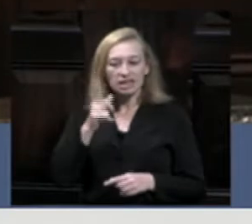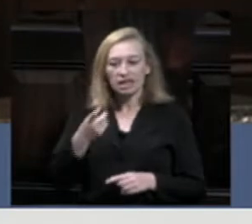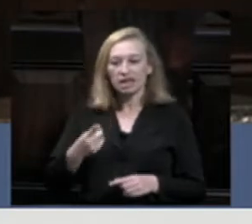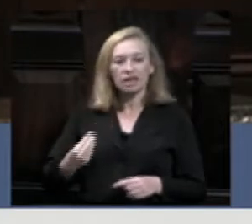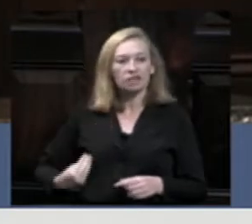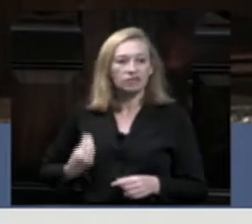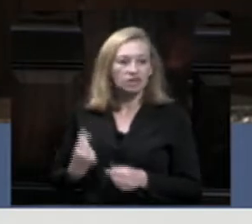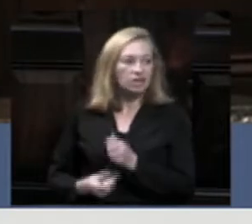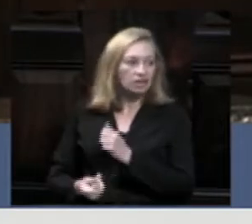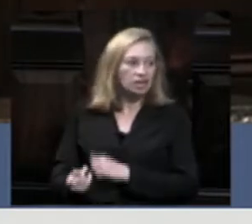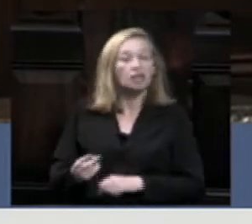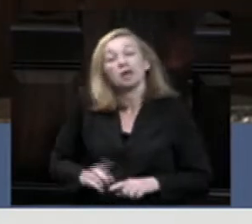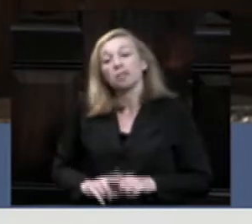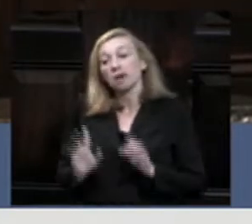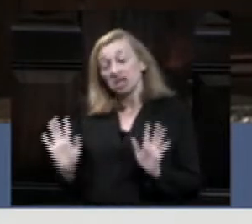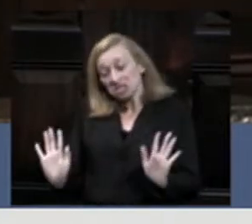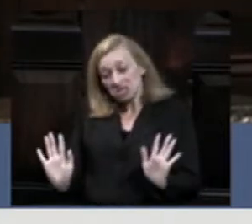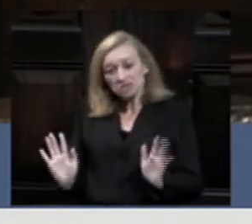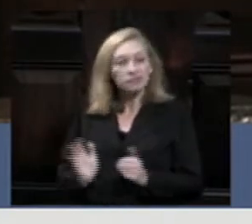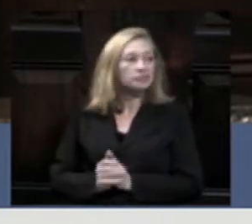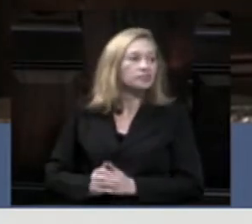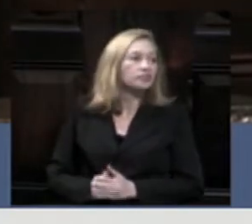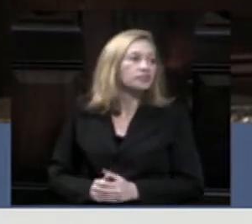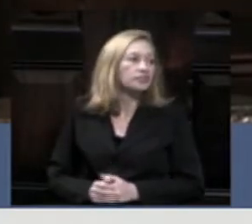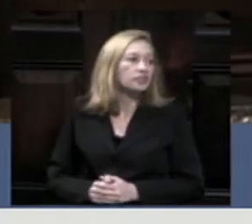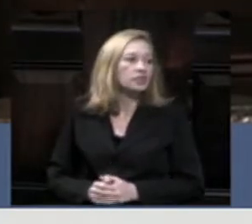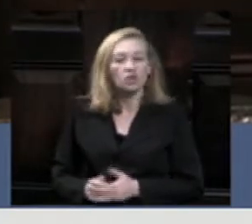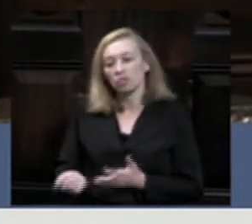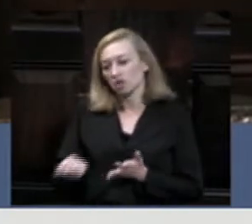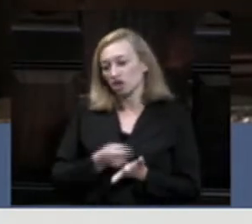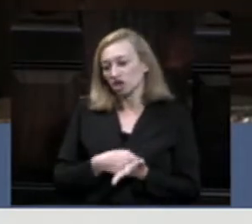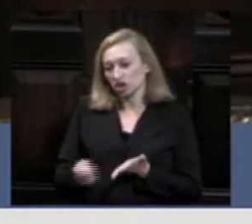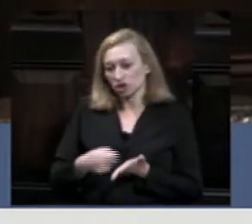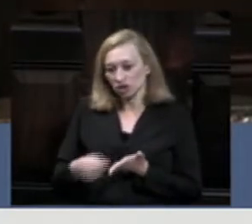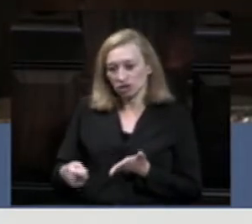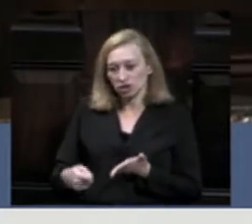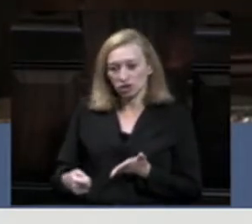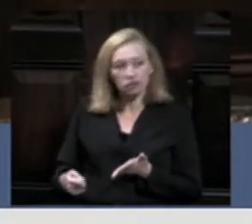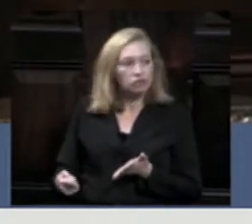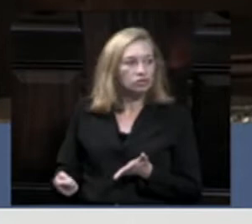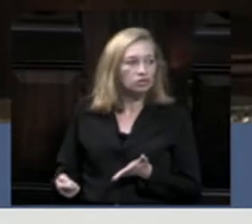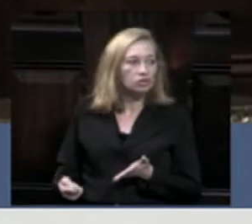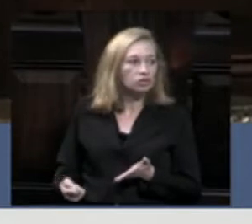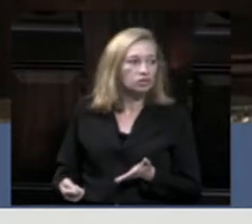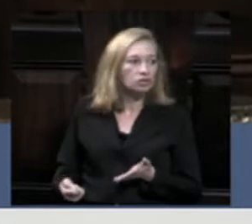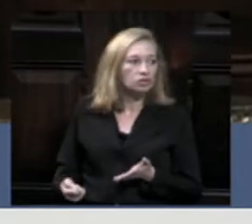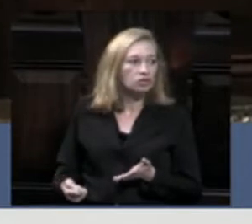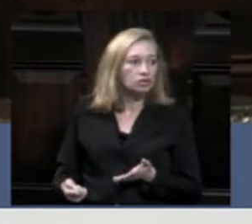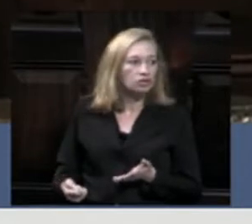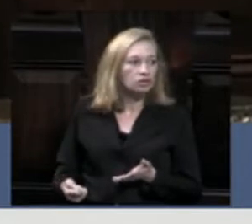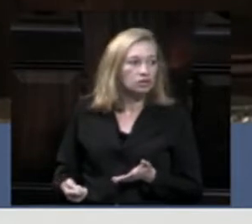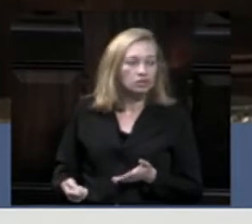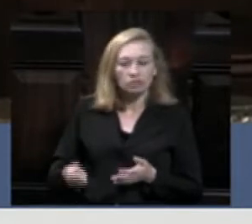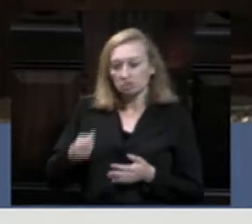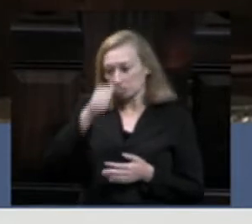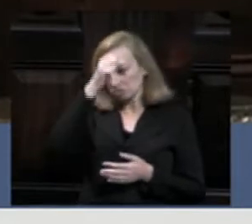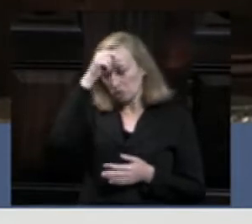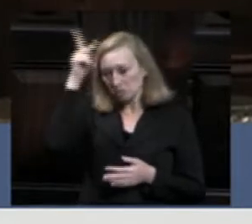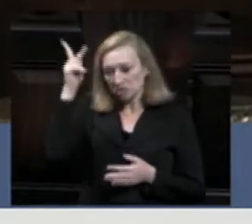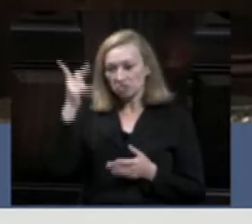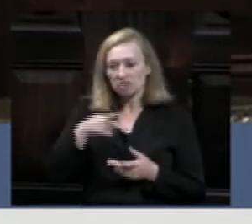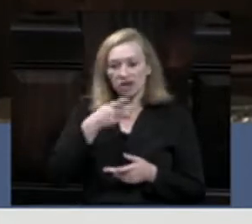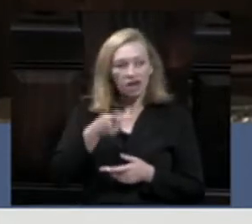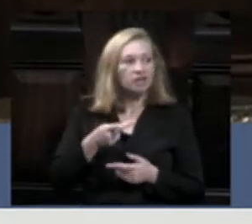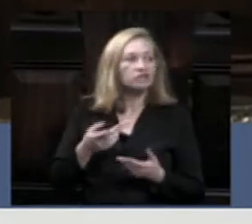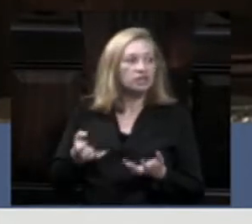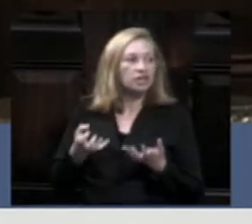aniversário. De qualquer maneira, como o registro publicamente foi alardeado, eu quero